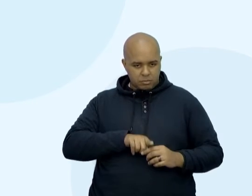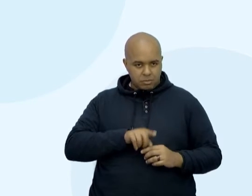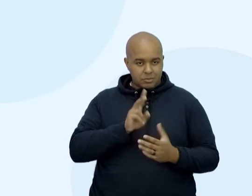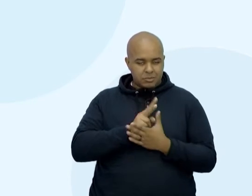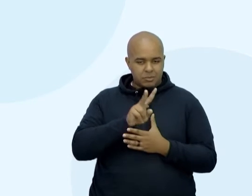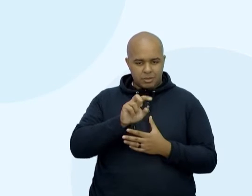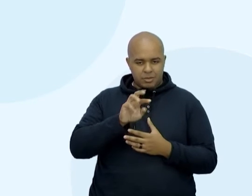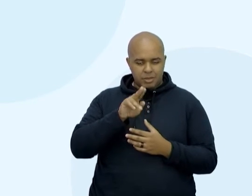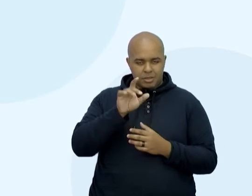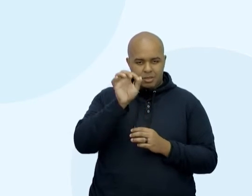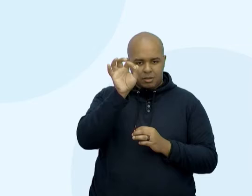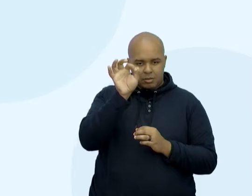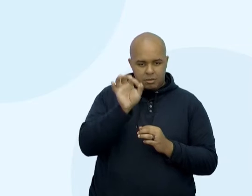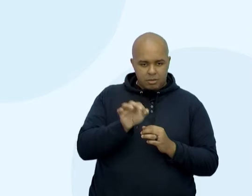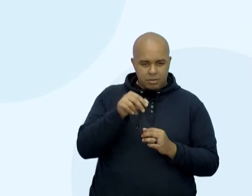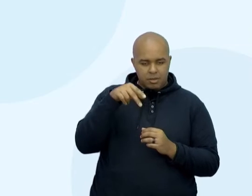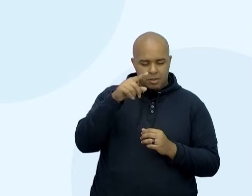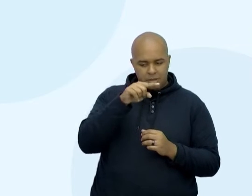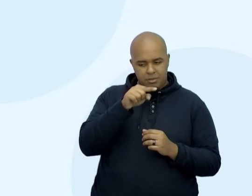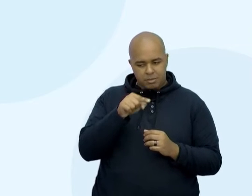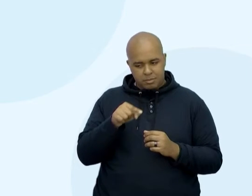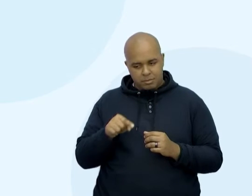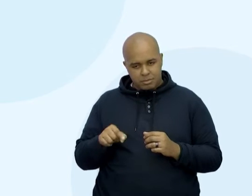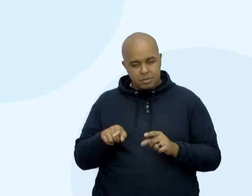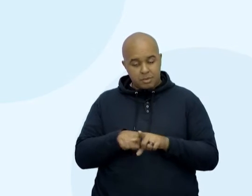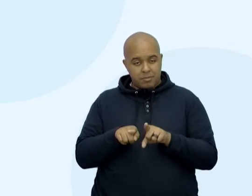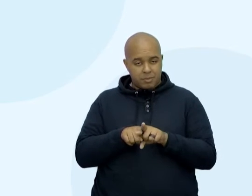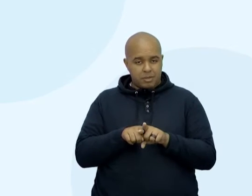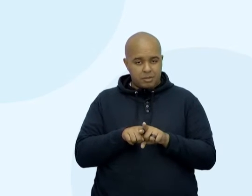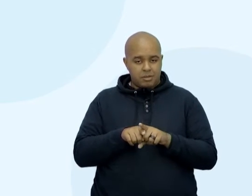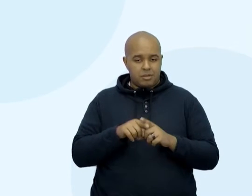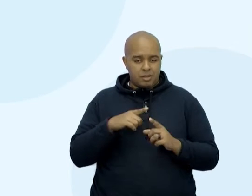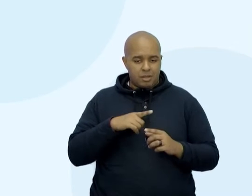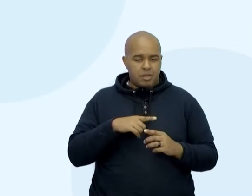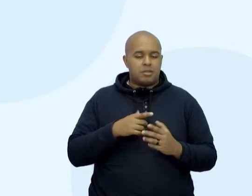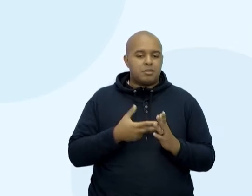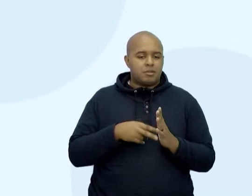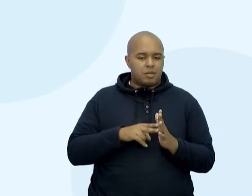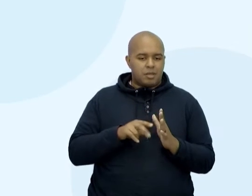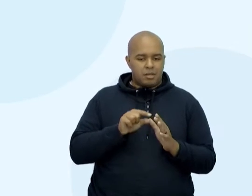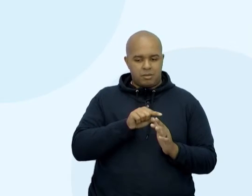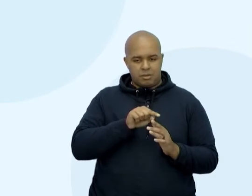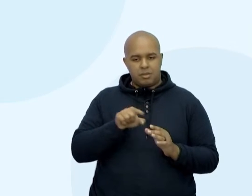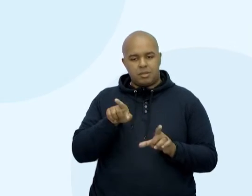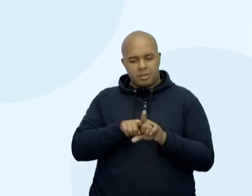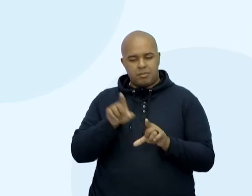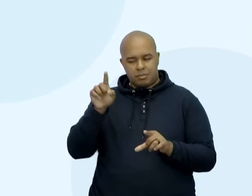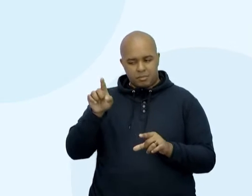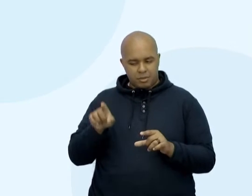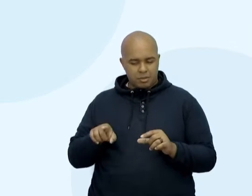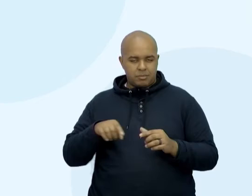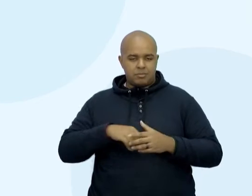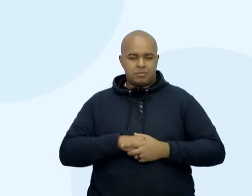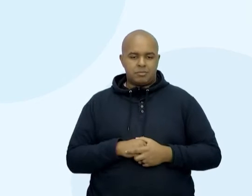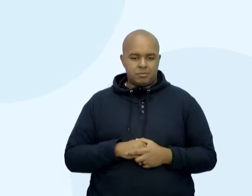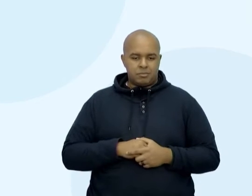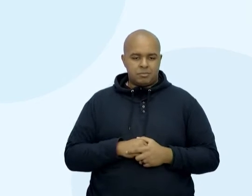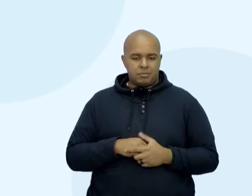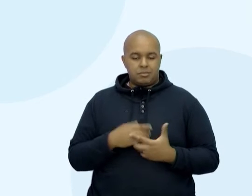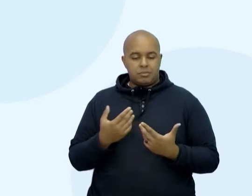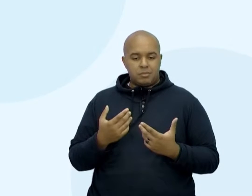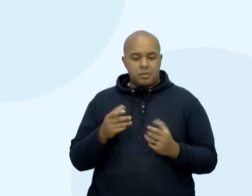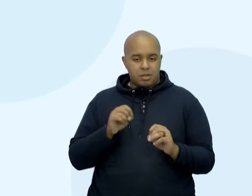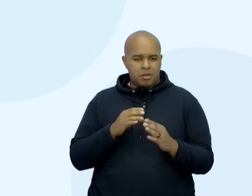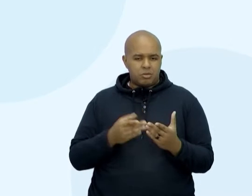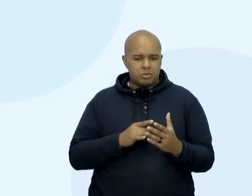para baixo quer dizer que aqui também tem, quer dizer que aqui também tem. E aí a aula de